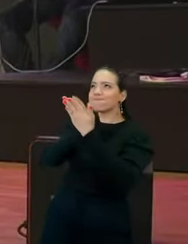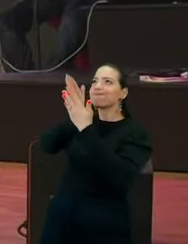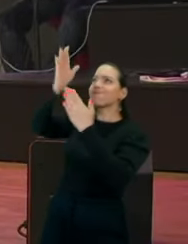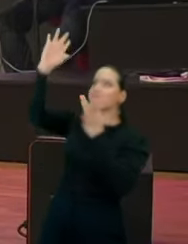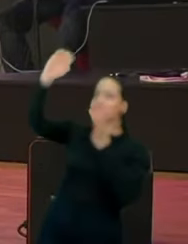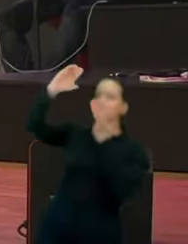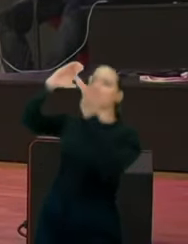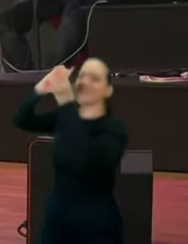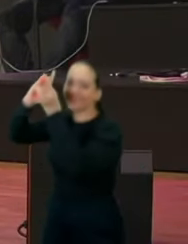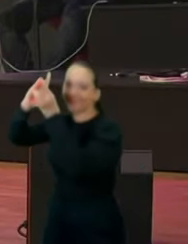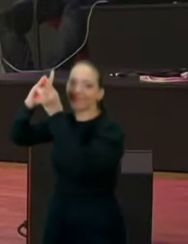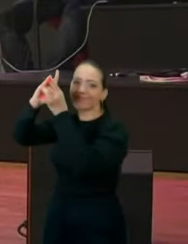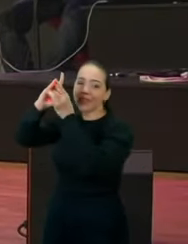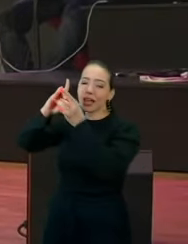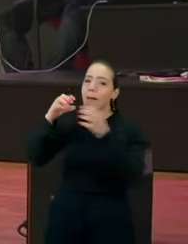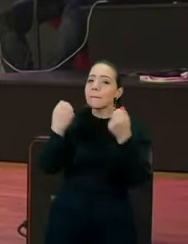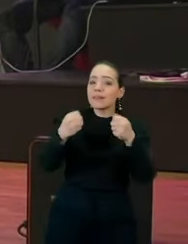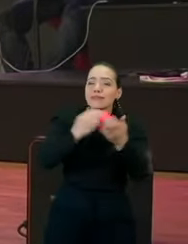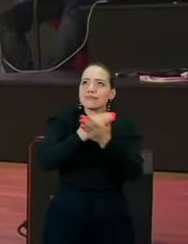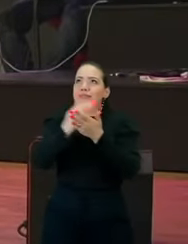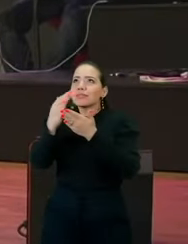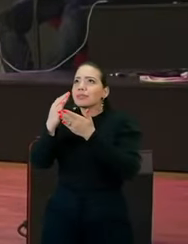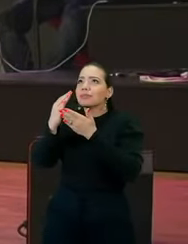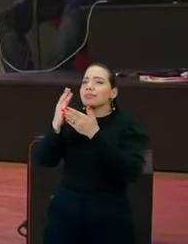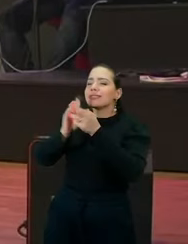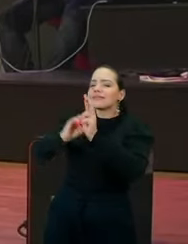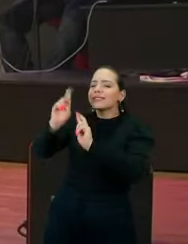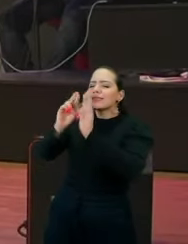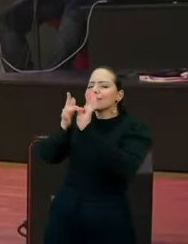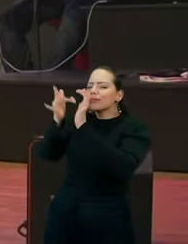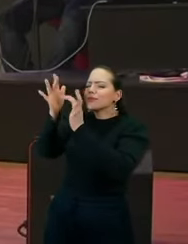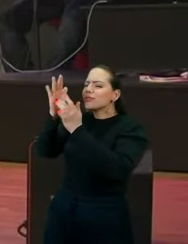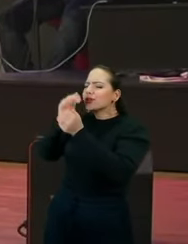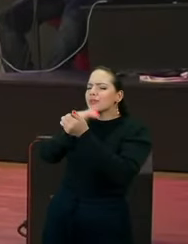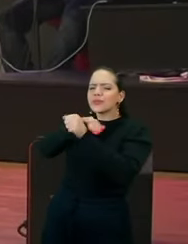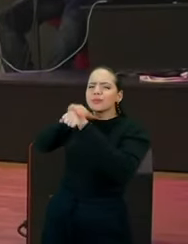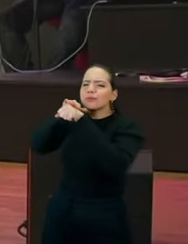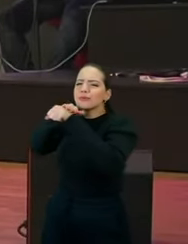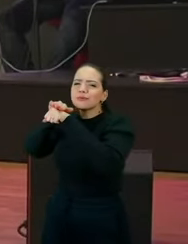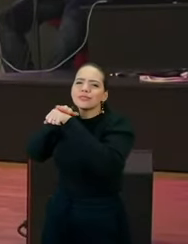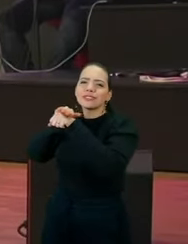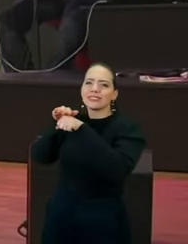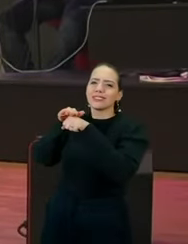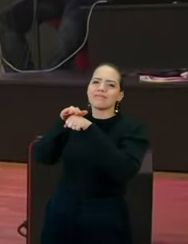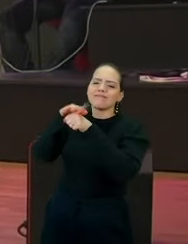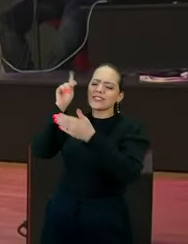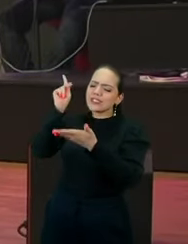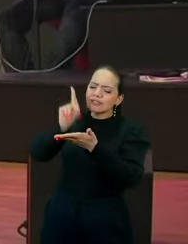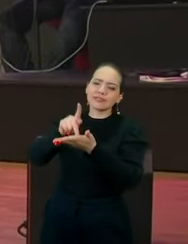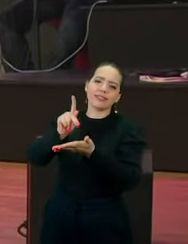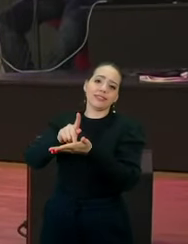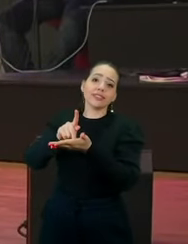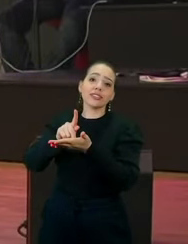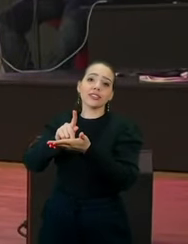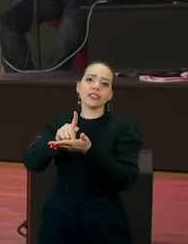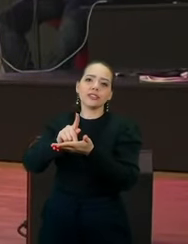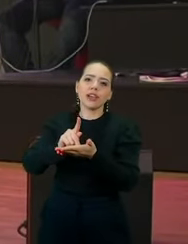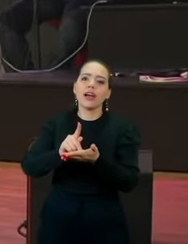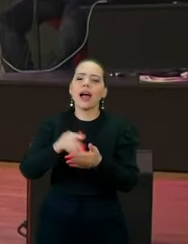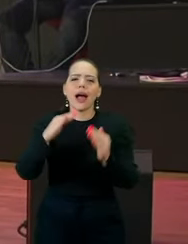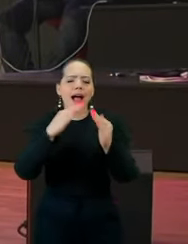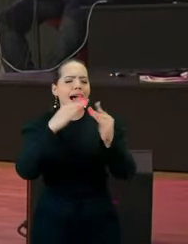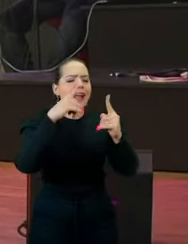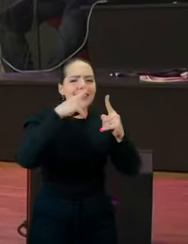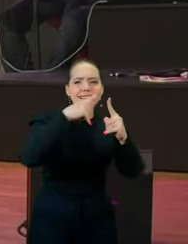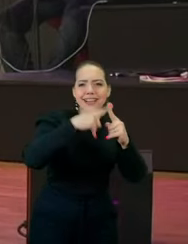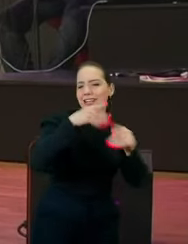Quando você começa a falar com Ele e Ele começa a ser real na sua vida. Ir na igreja não significa estar conectado. Eu